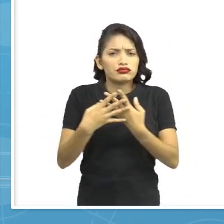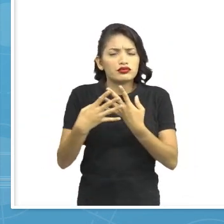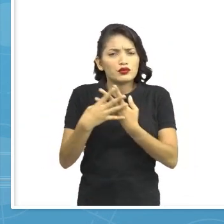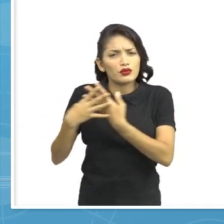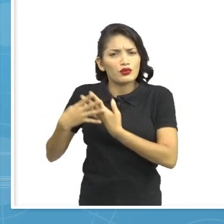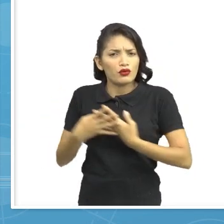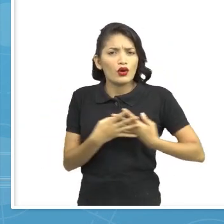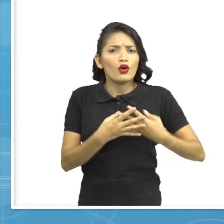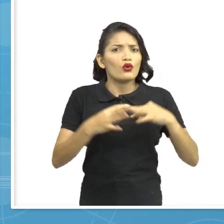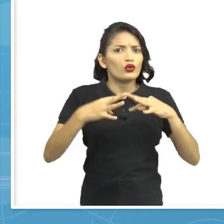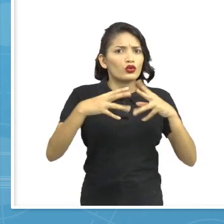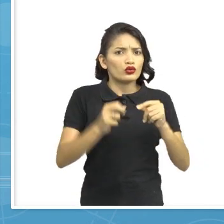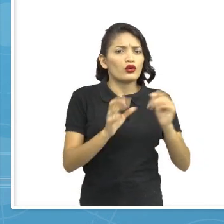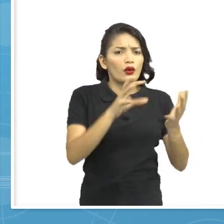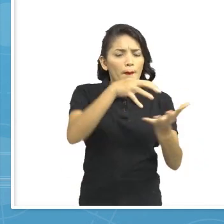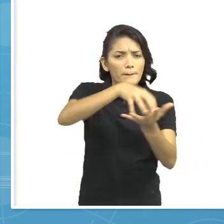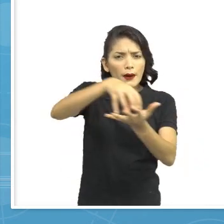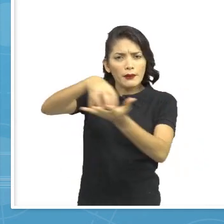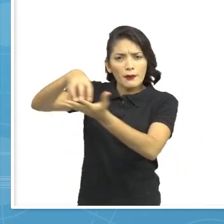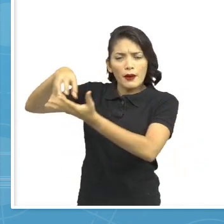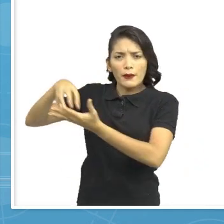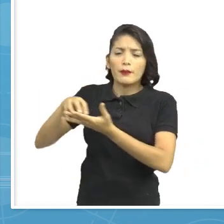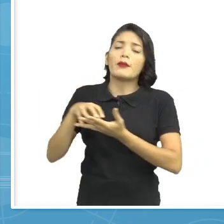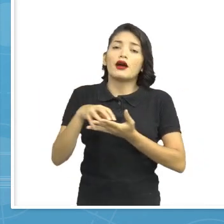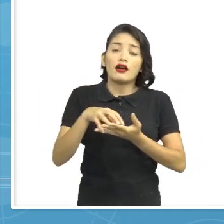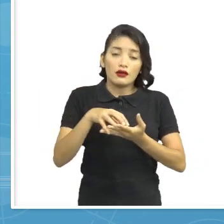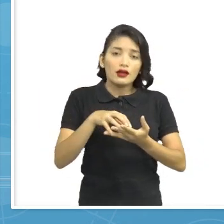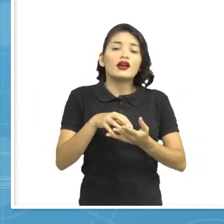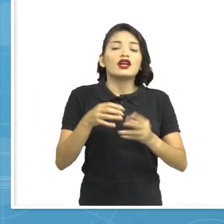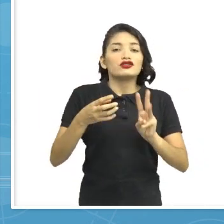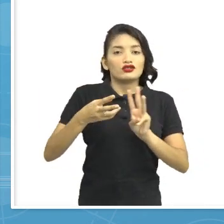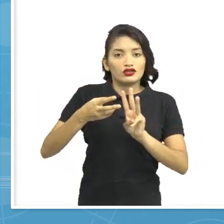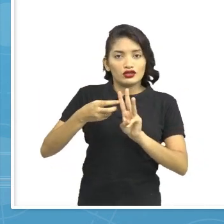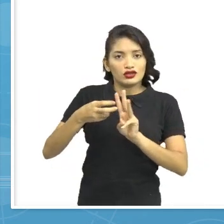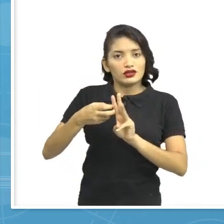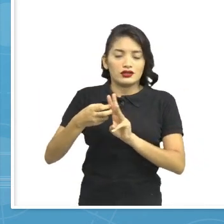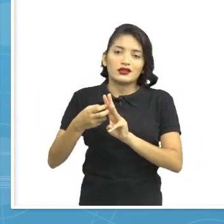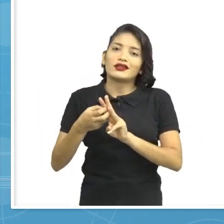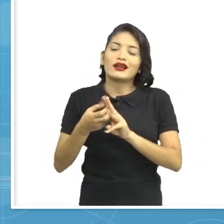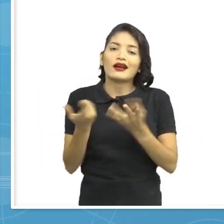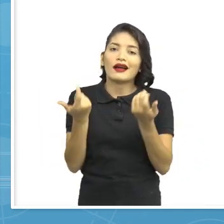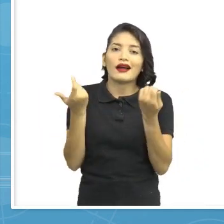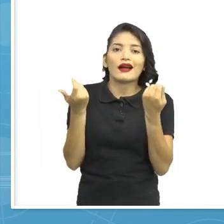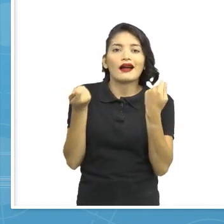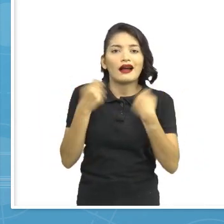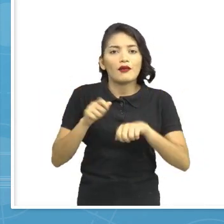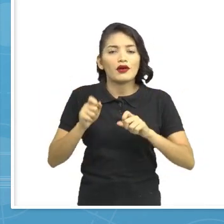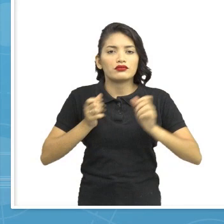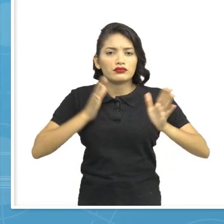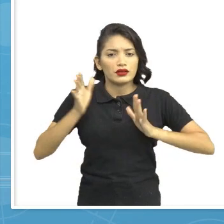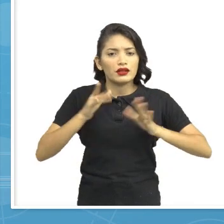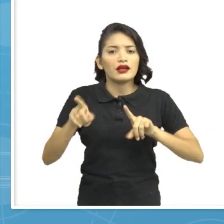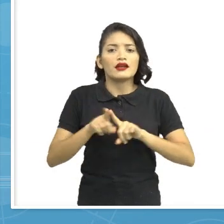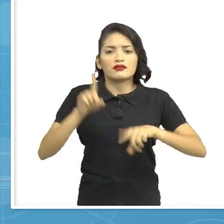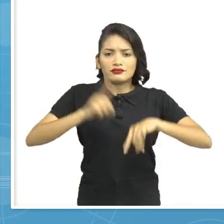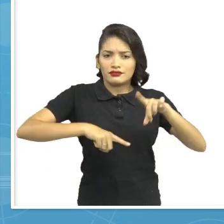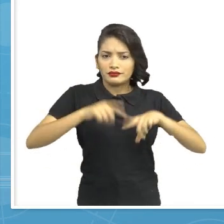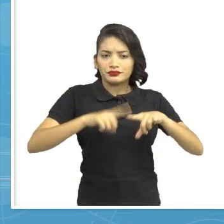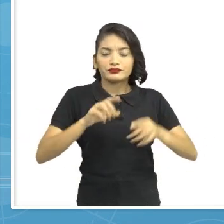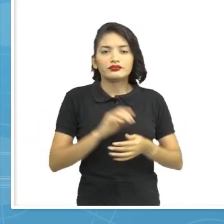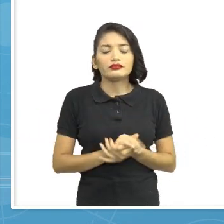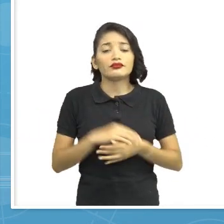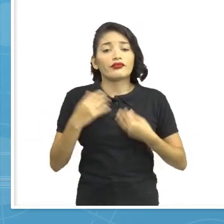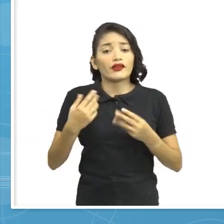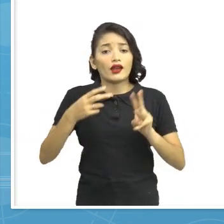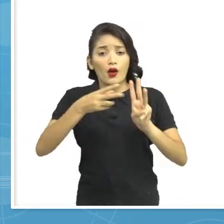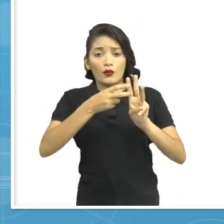todas as tribos indígenas por sua acessibilidade e abundância de matéria-prima. Para os índios, o